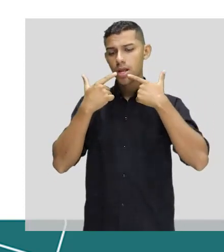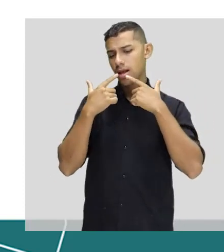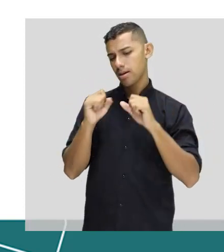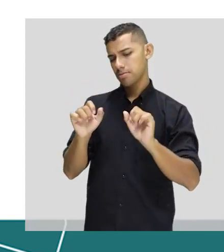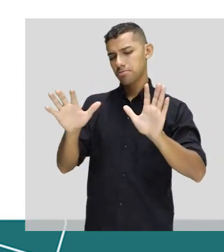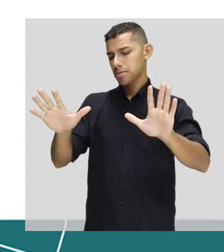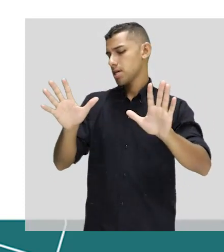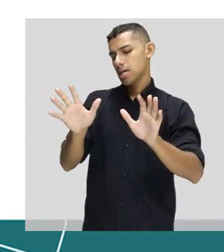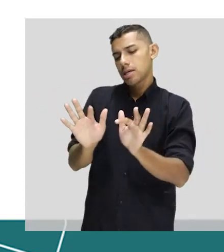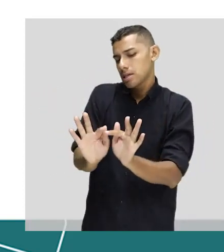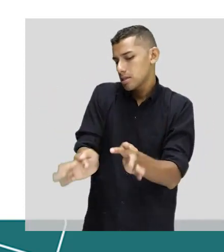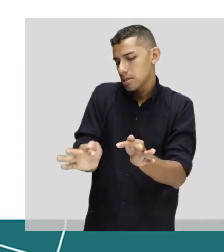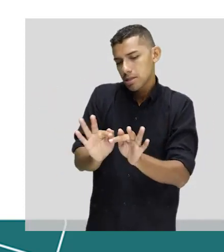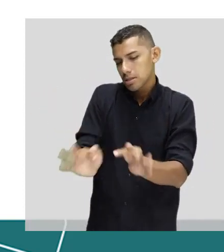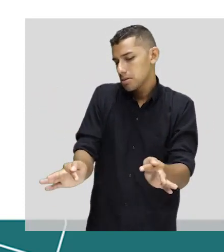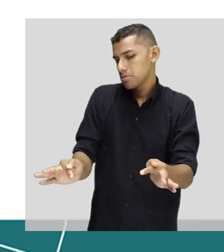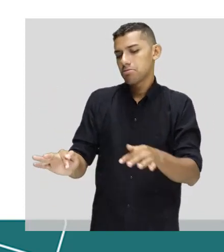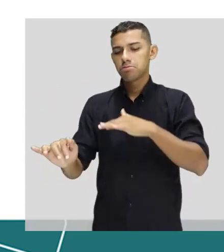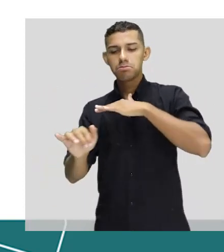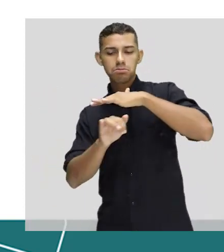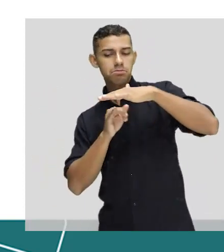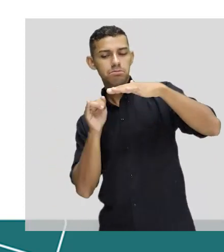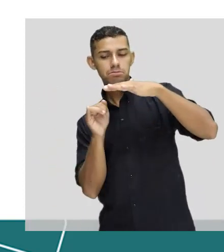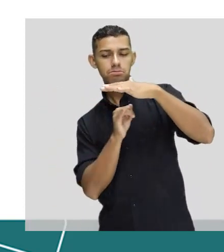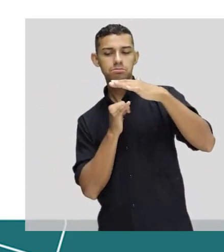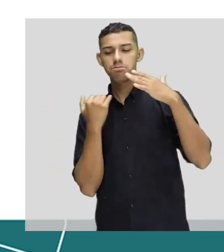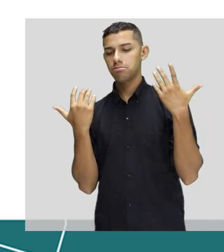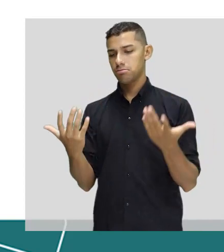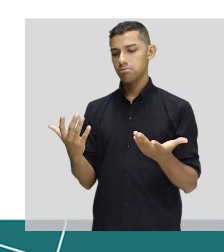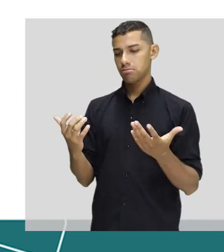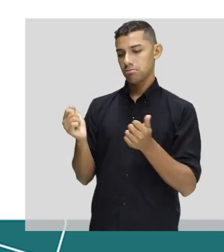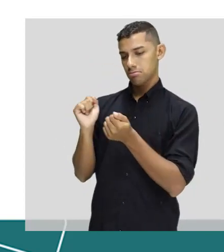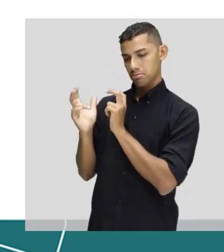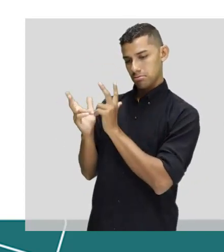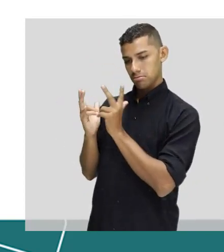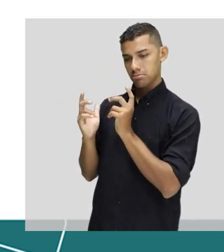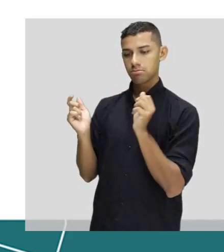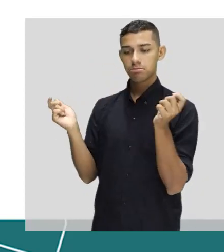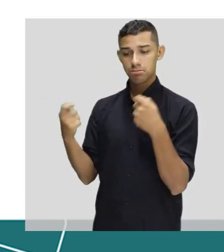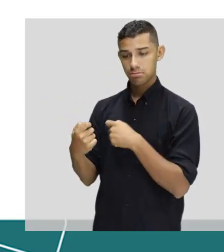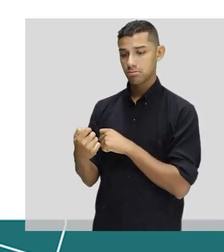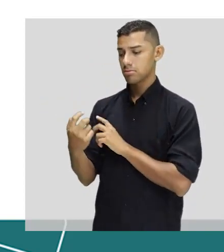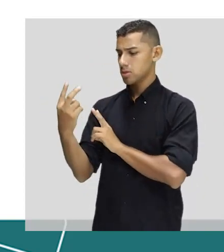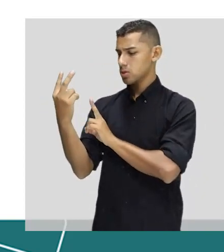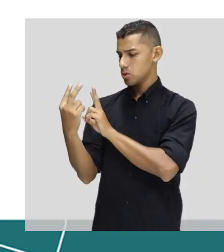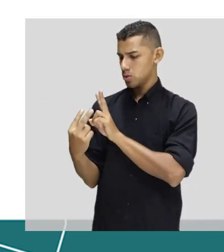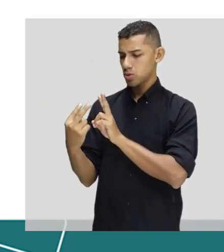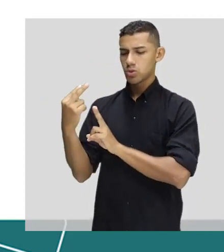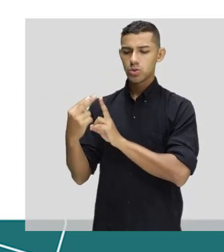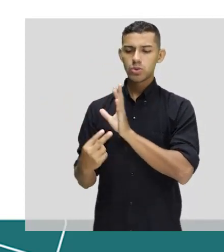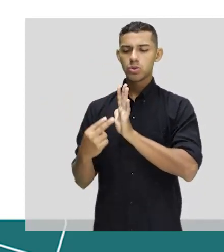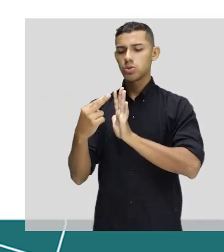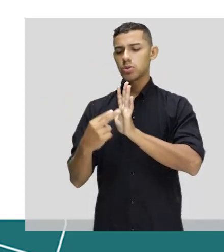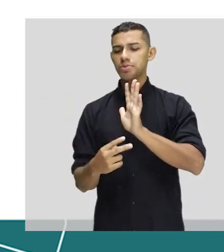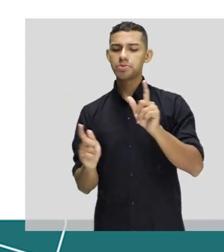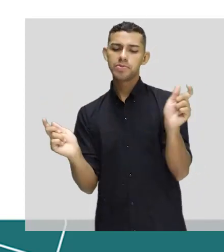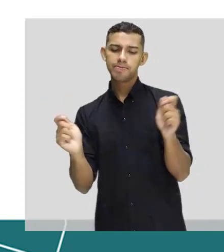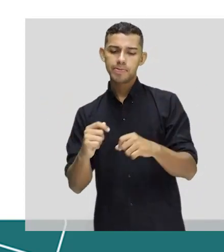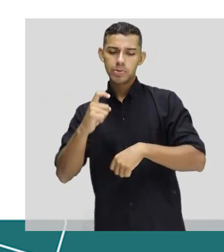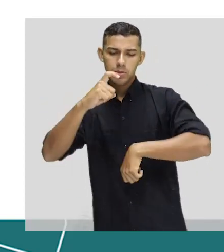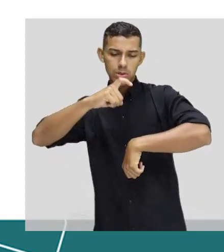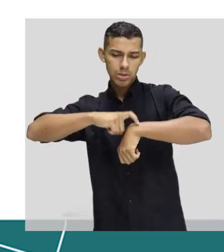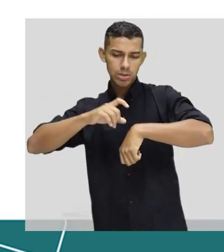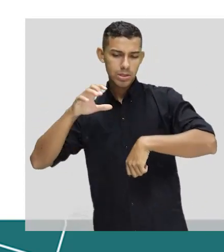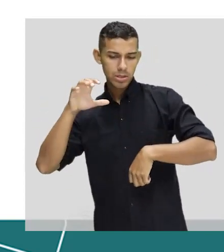descontraída, simples, coloquial, próxima do leitor. O espaço e o tempo são limitados por ser um texto